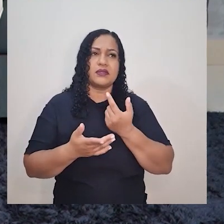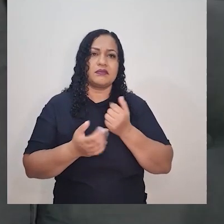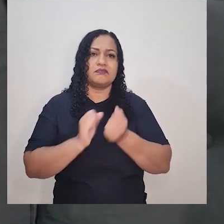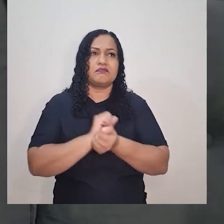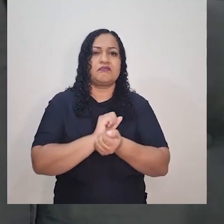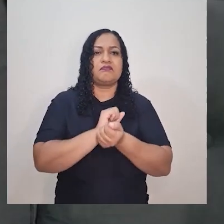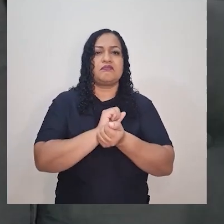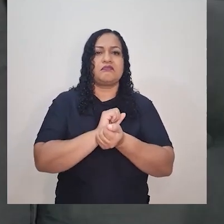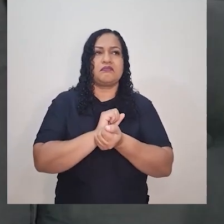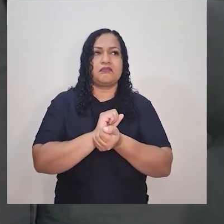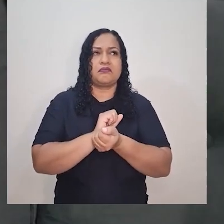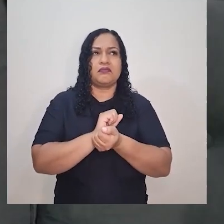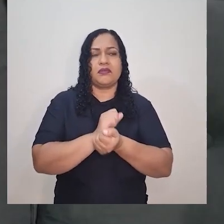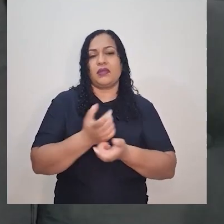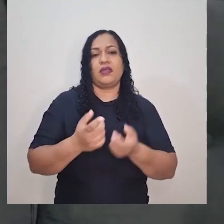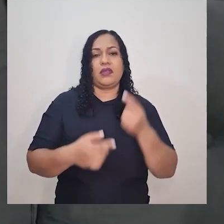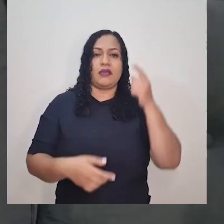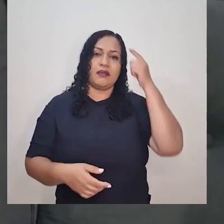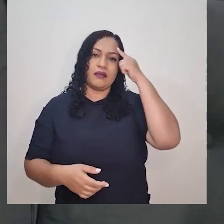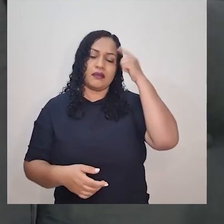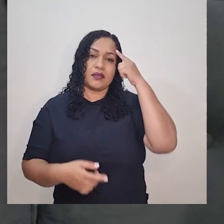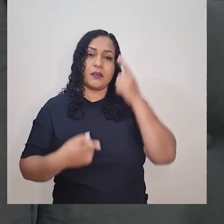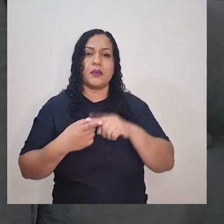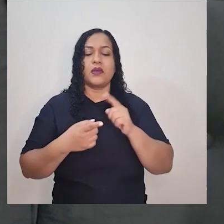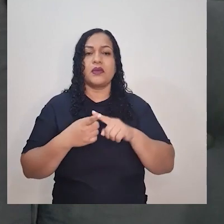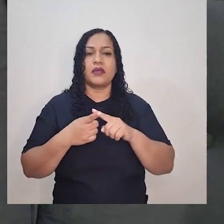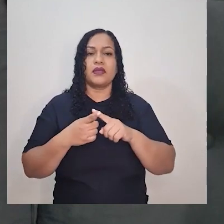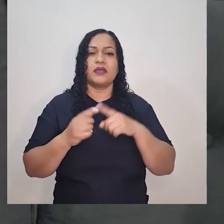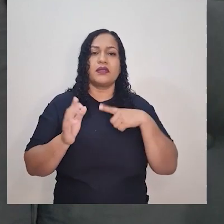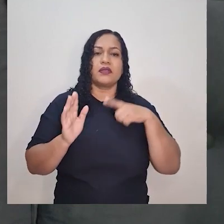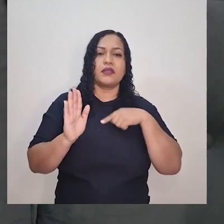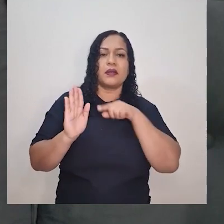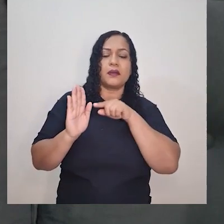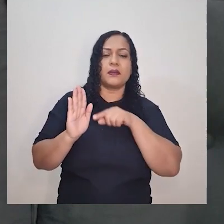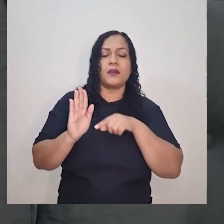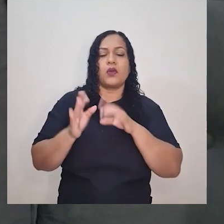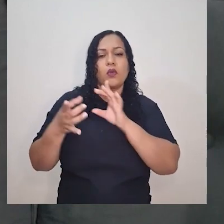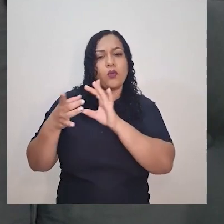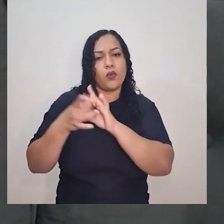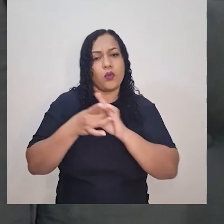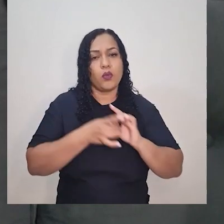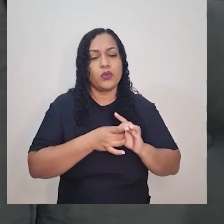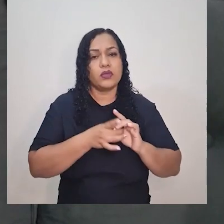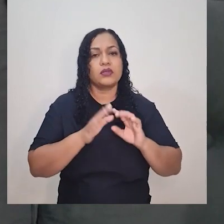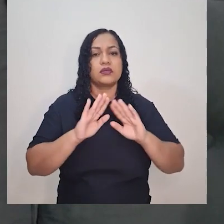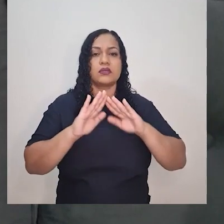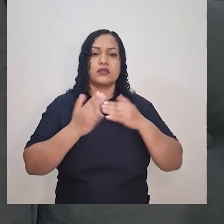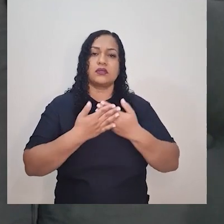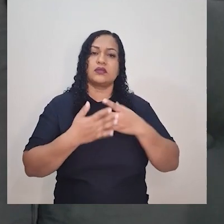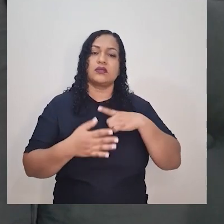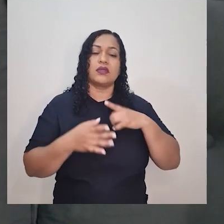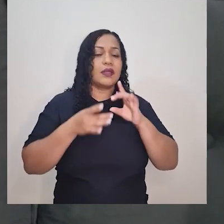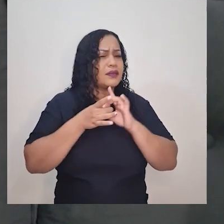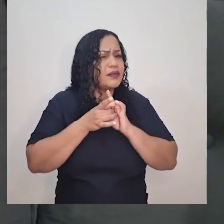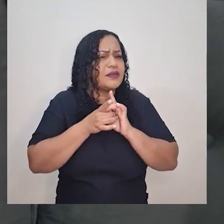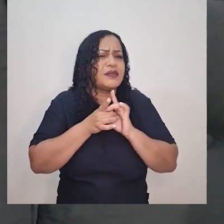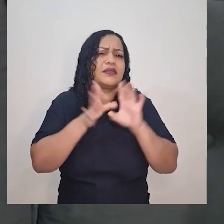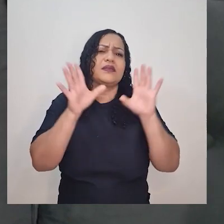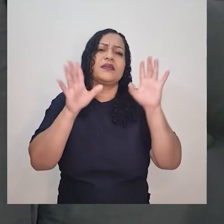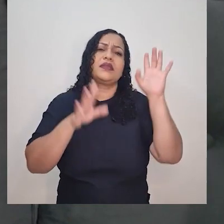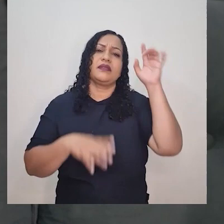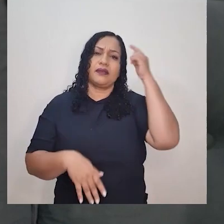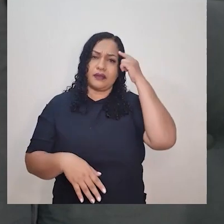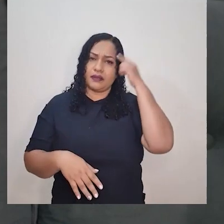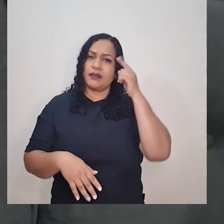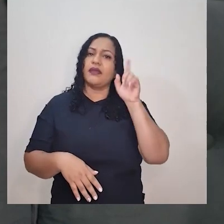ideias, até porque ela está pautada em todo o contexto que essa escola vive. Então, a liberdade de ideias, ela também